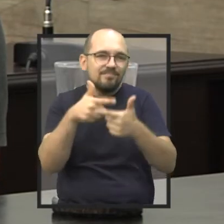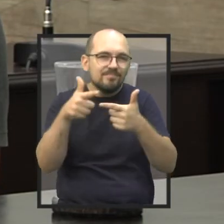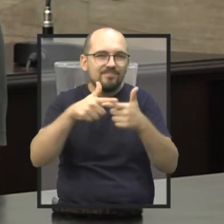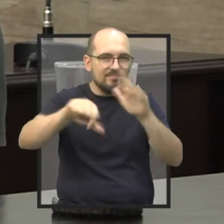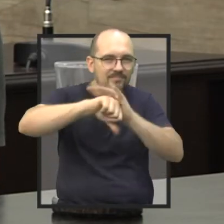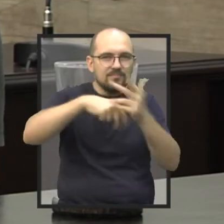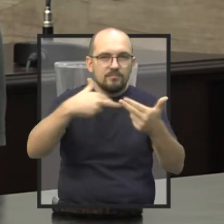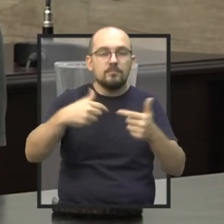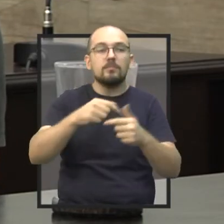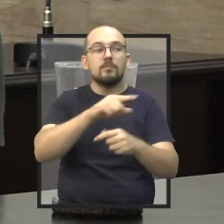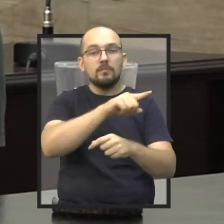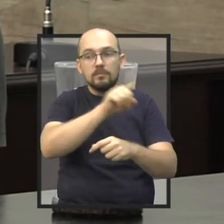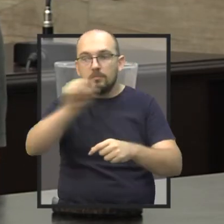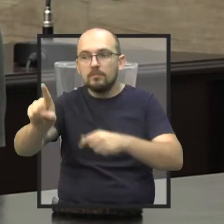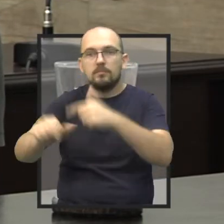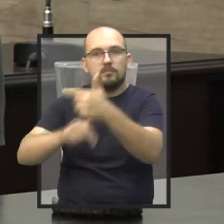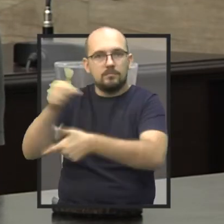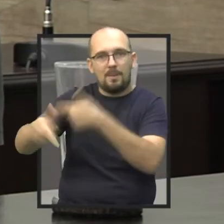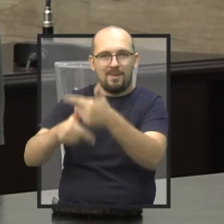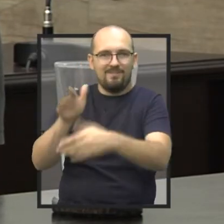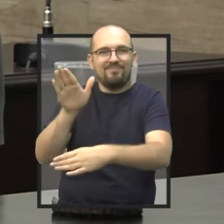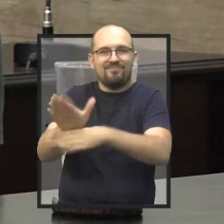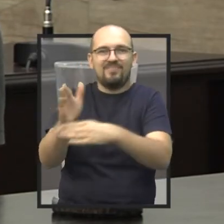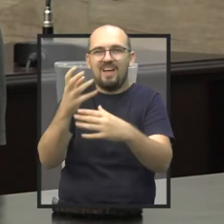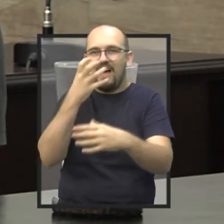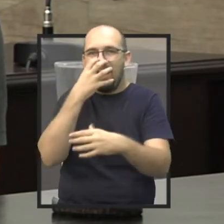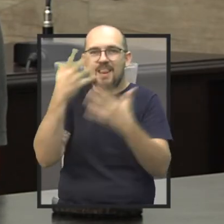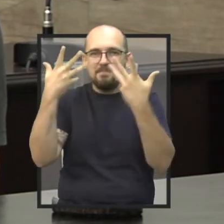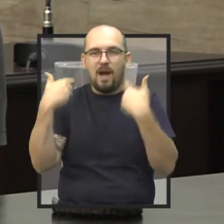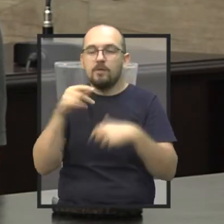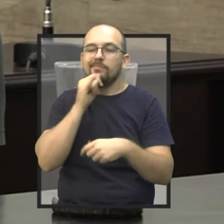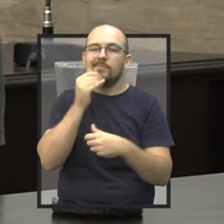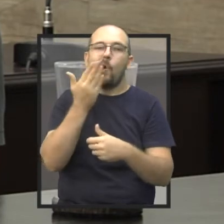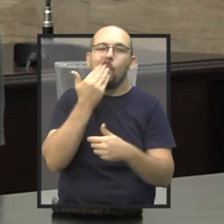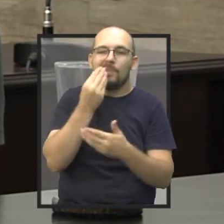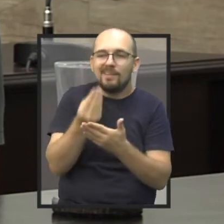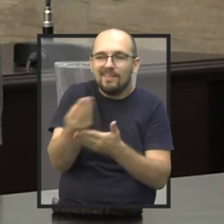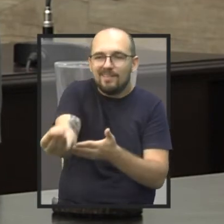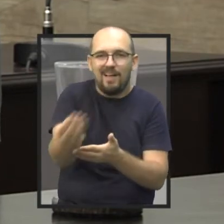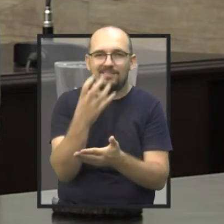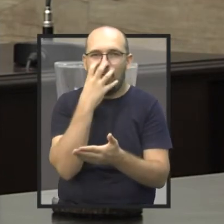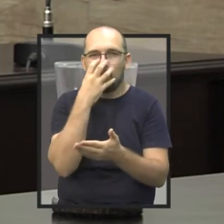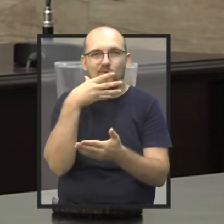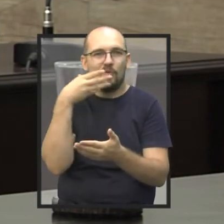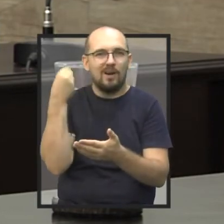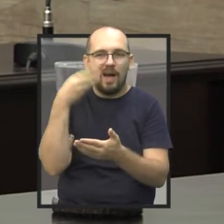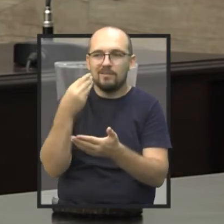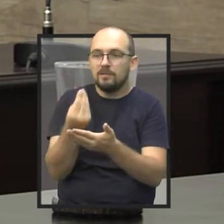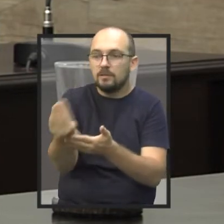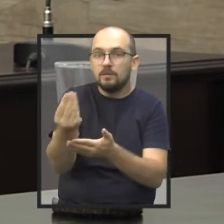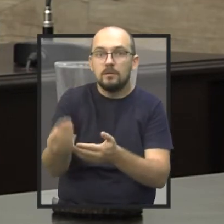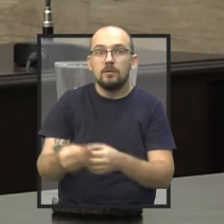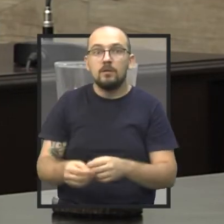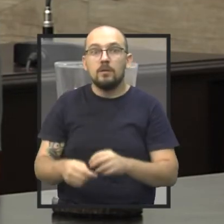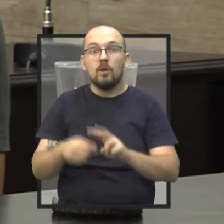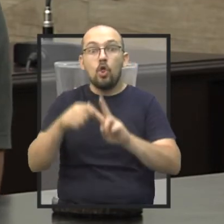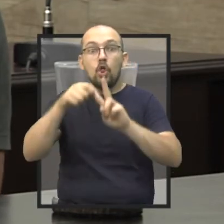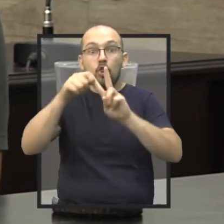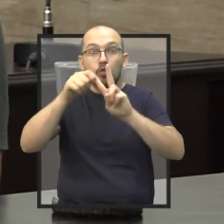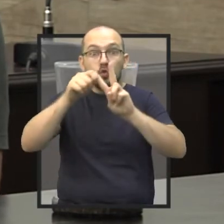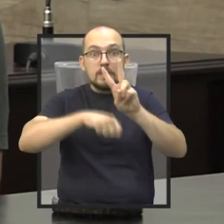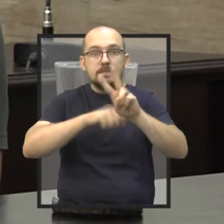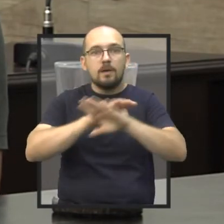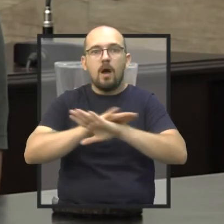pena, com serviços comunitários para a causa animal, indo alimentar os animais e tudo mais. Faz 2 meses que não tem esse tipo